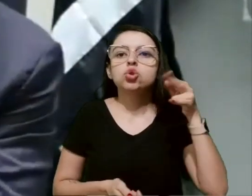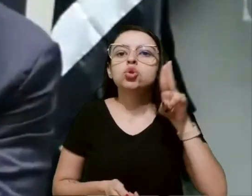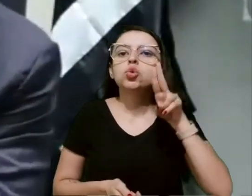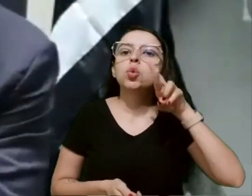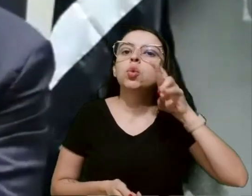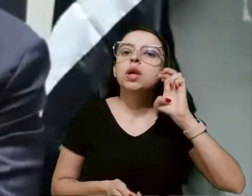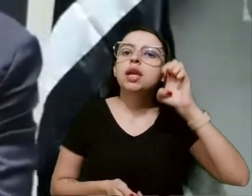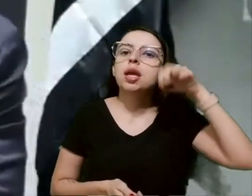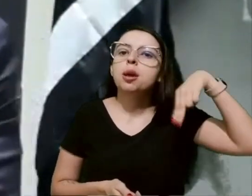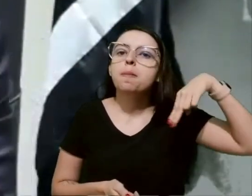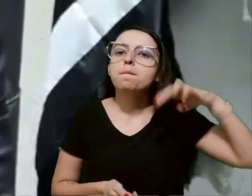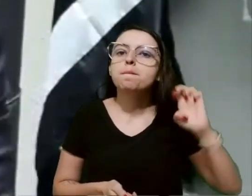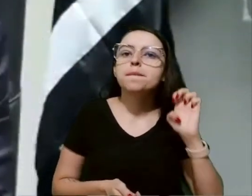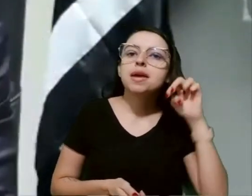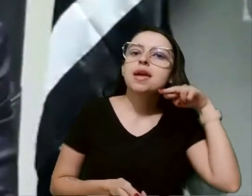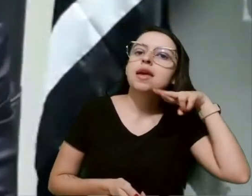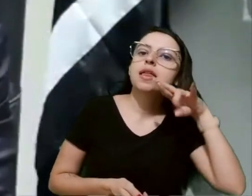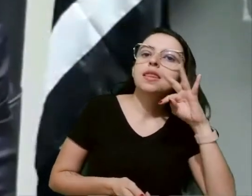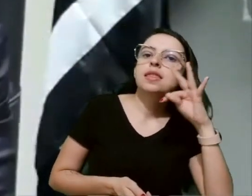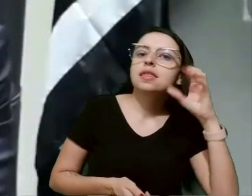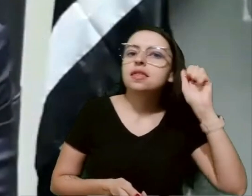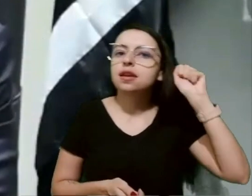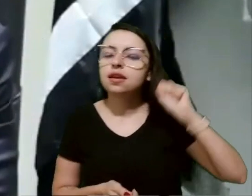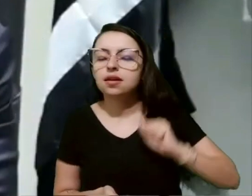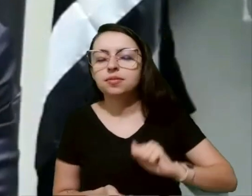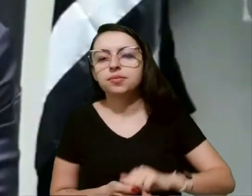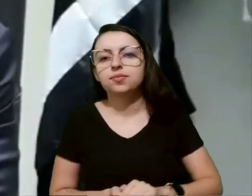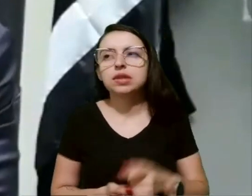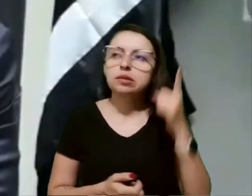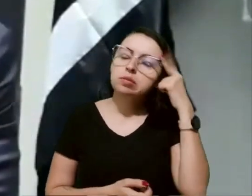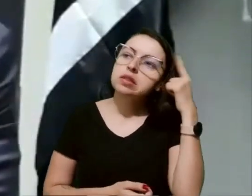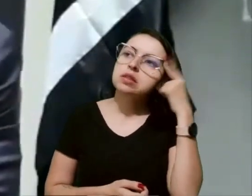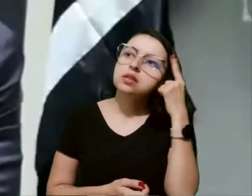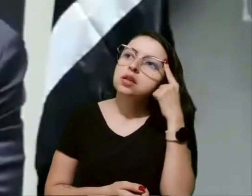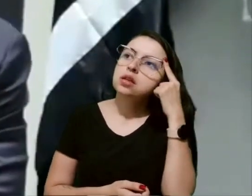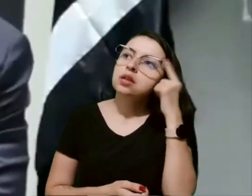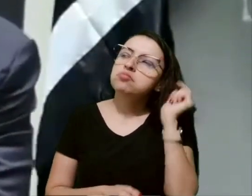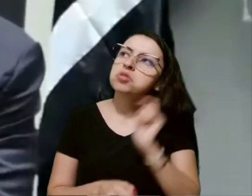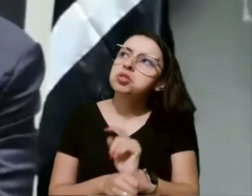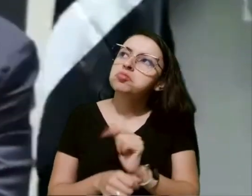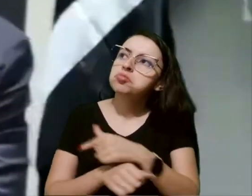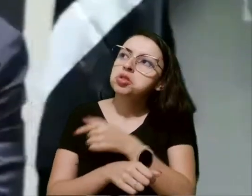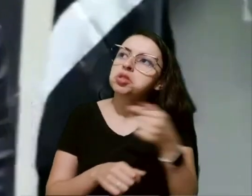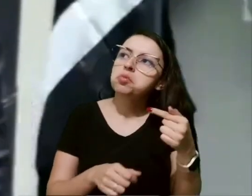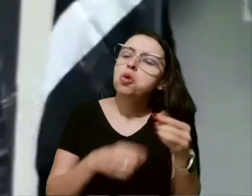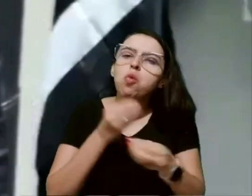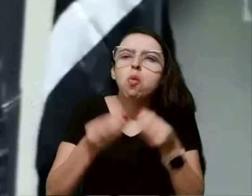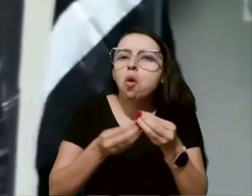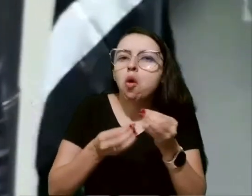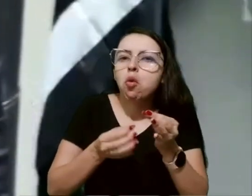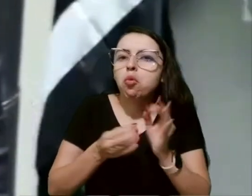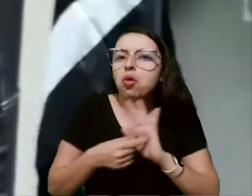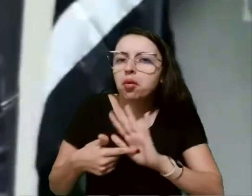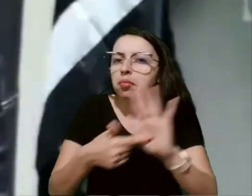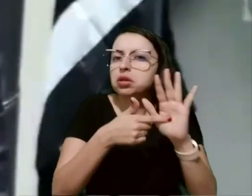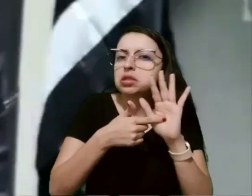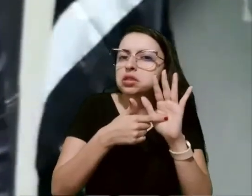então eu pensei, estava refletindo ao longo dessa última semana como melhor organizar essa